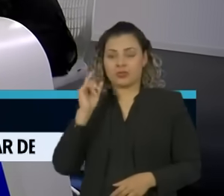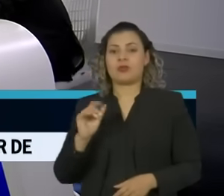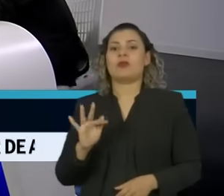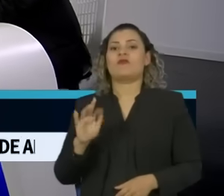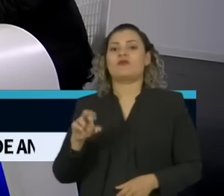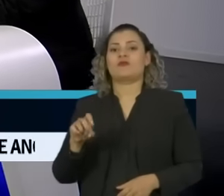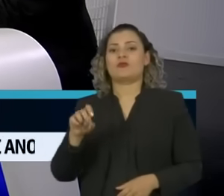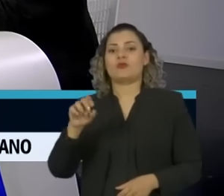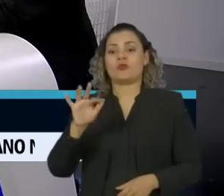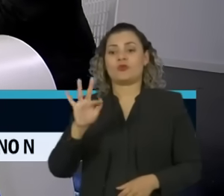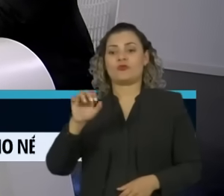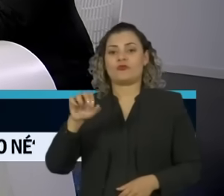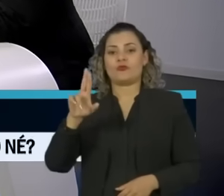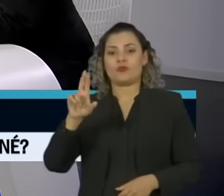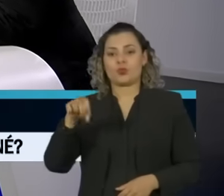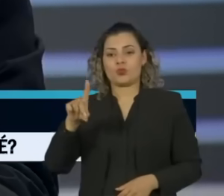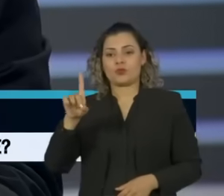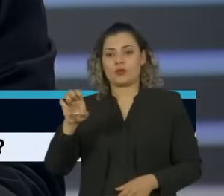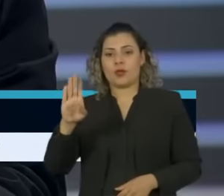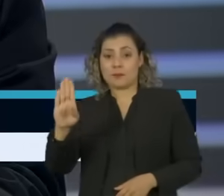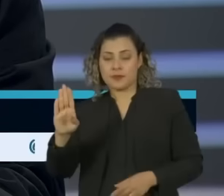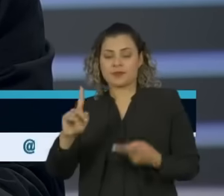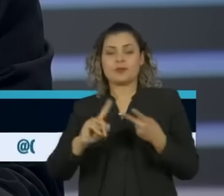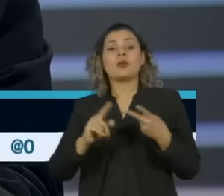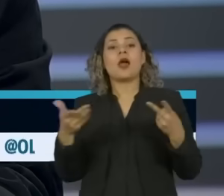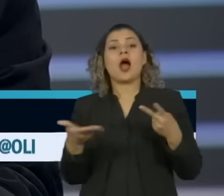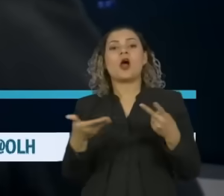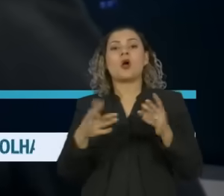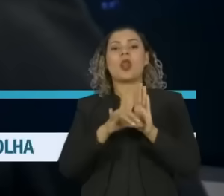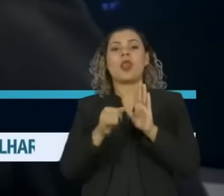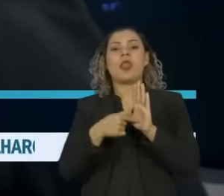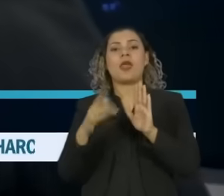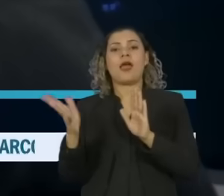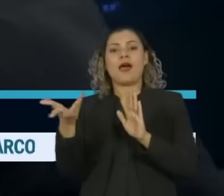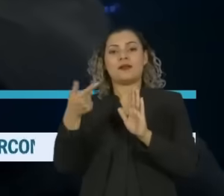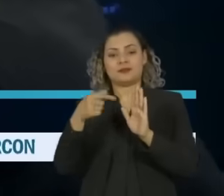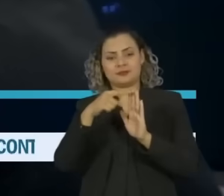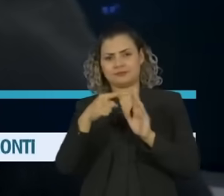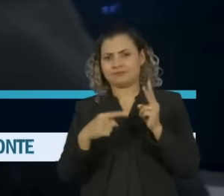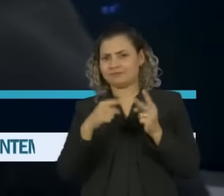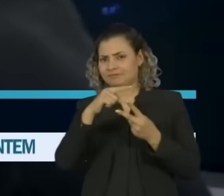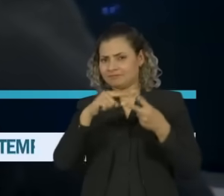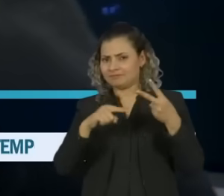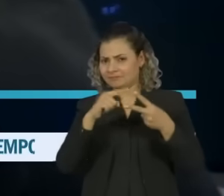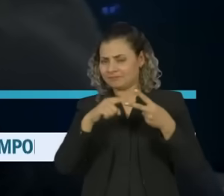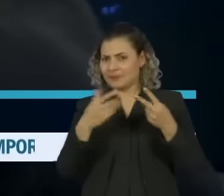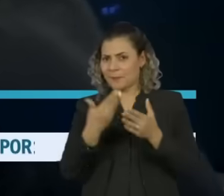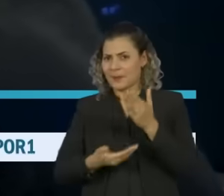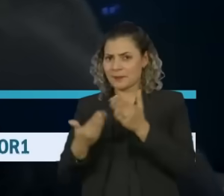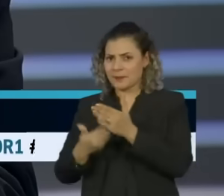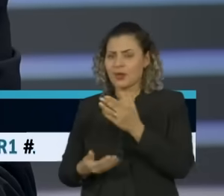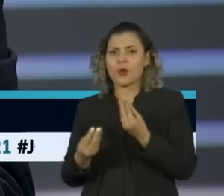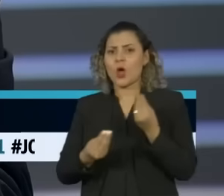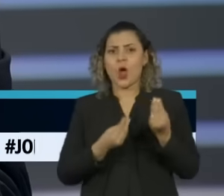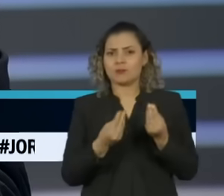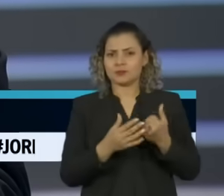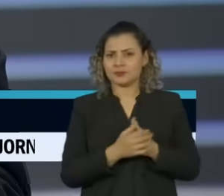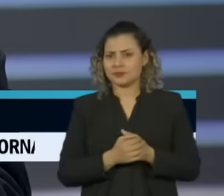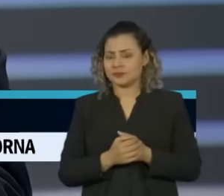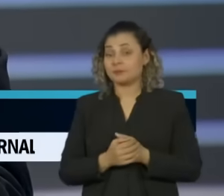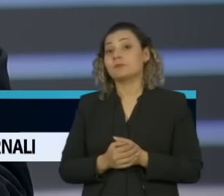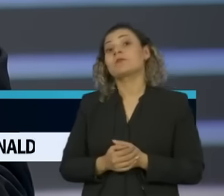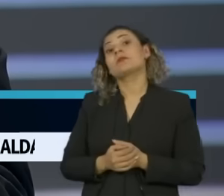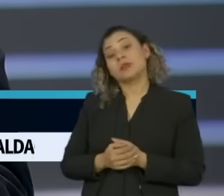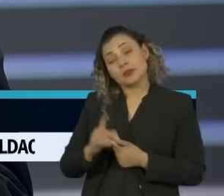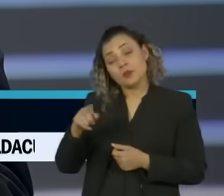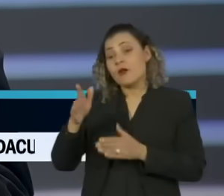Centrão não passou no teste de fidelidade do governo ou o teste de fidelidade ficou muito caro e não está sendo bem pago? Uma fidelidade que tem preço é